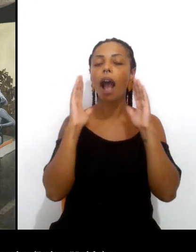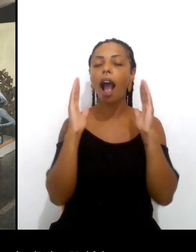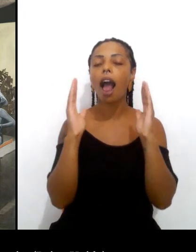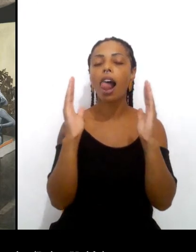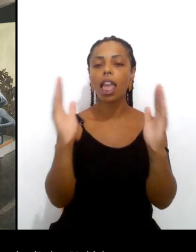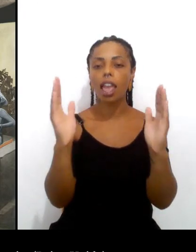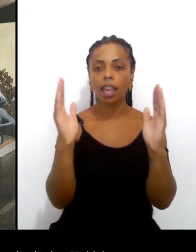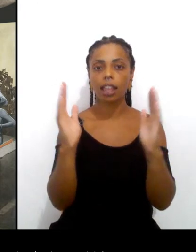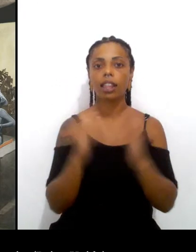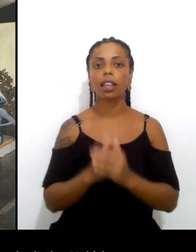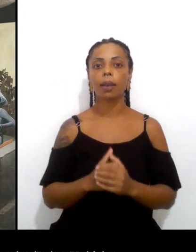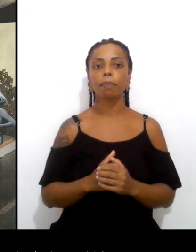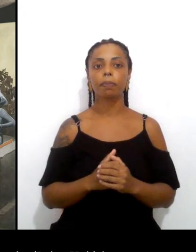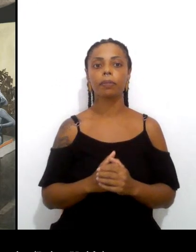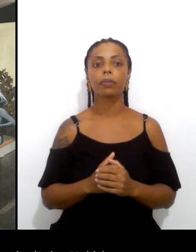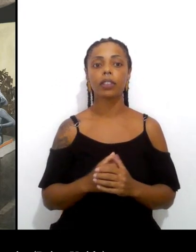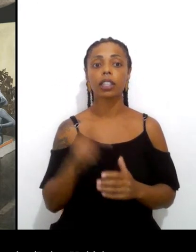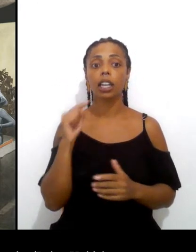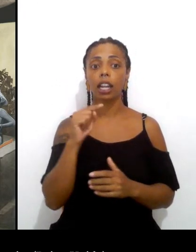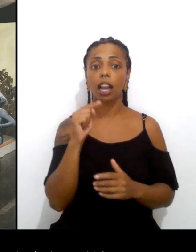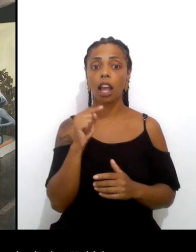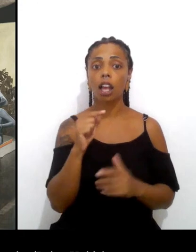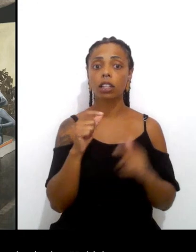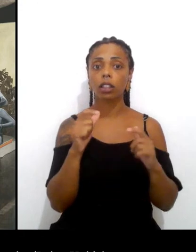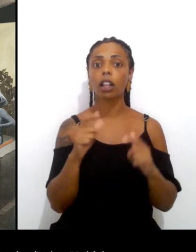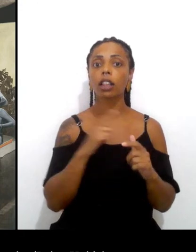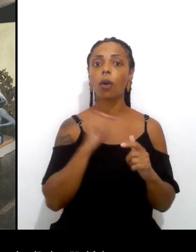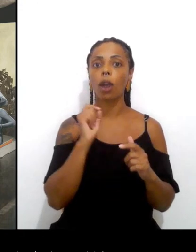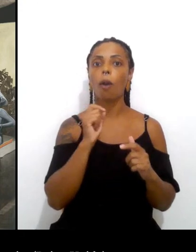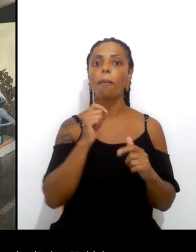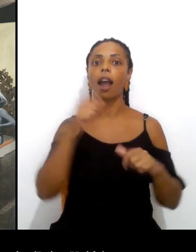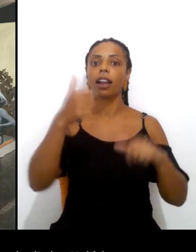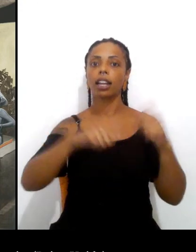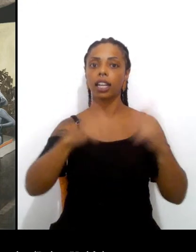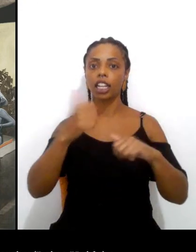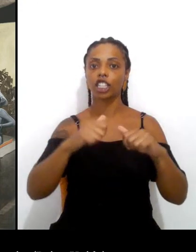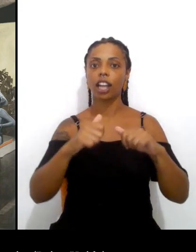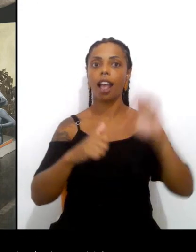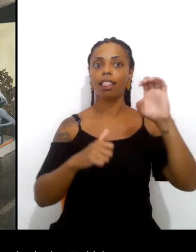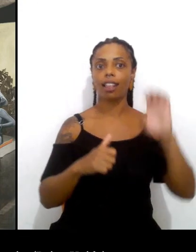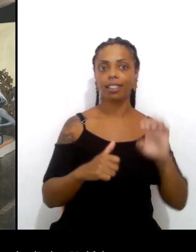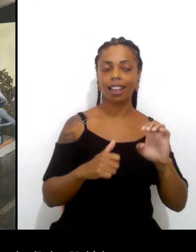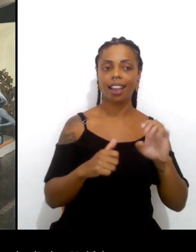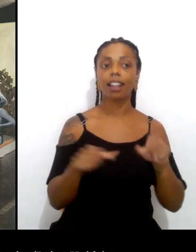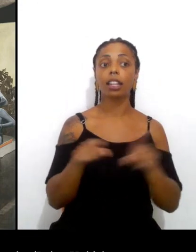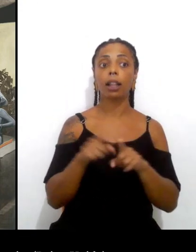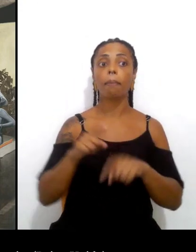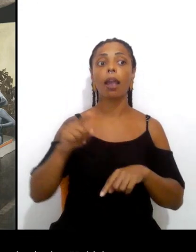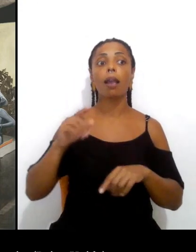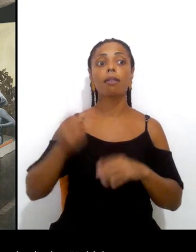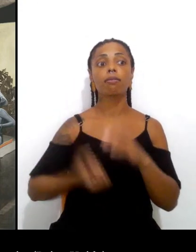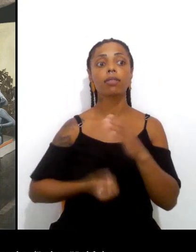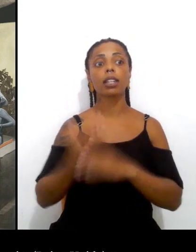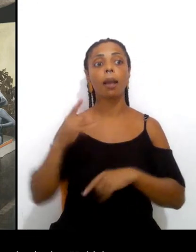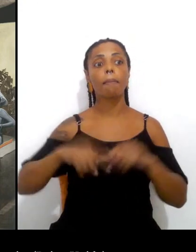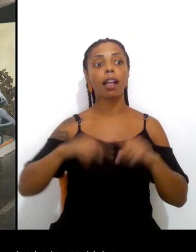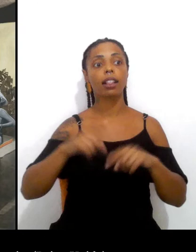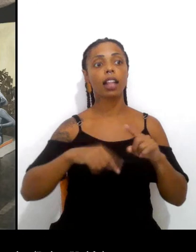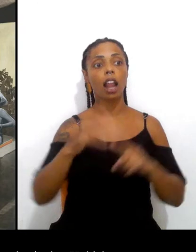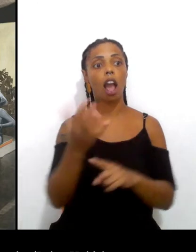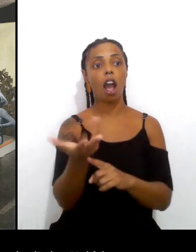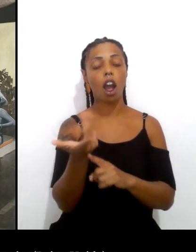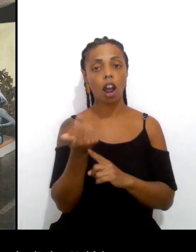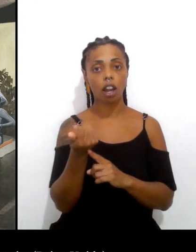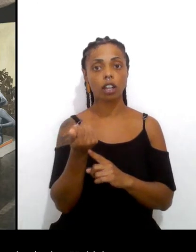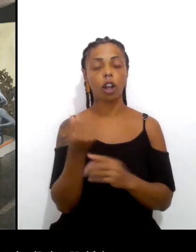uma crítica vinda da esquerda e também a produção de materiais artísticos a partir da cultura